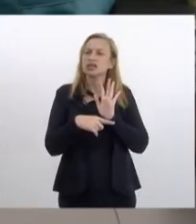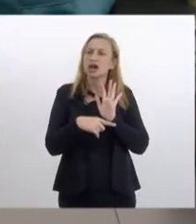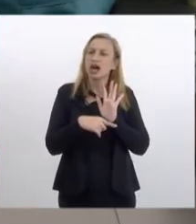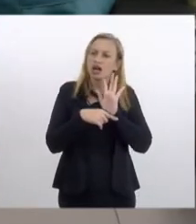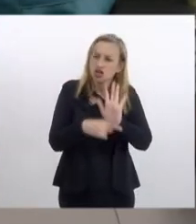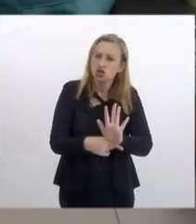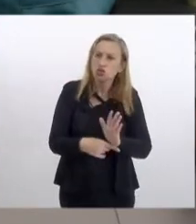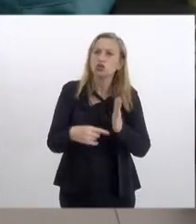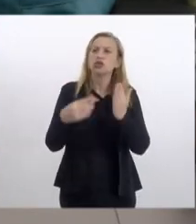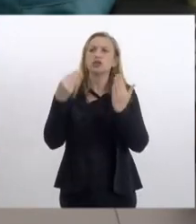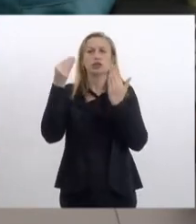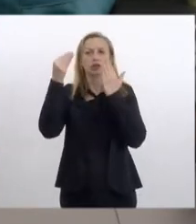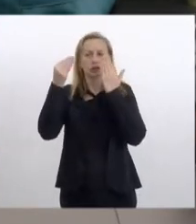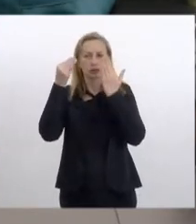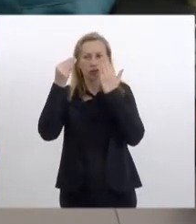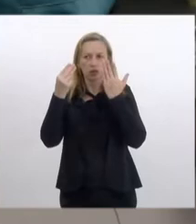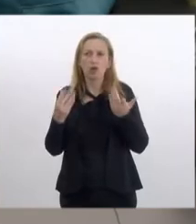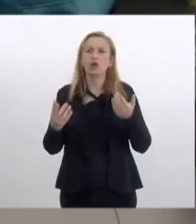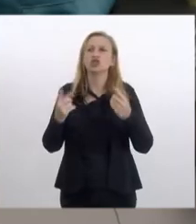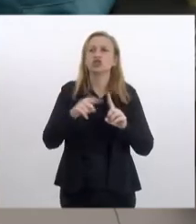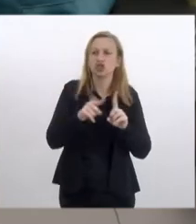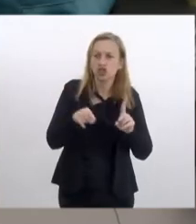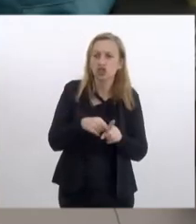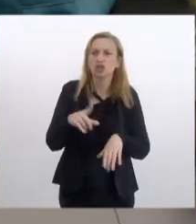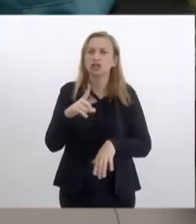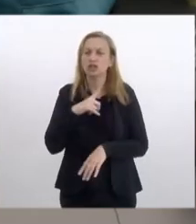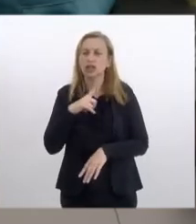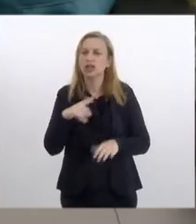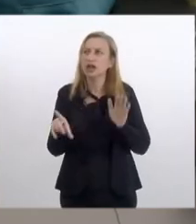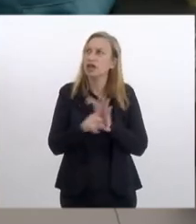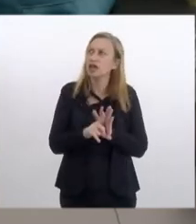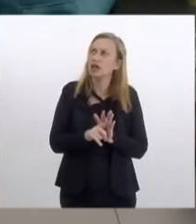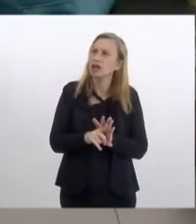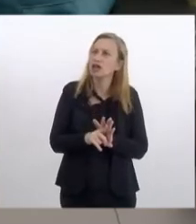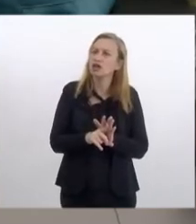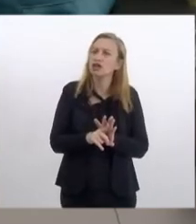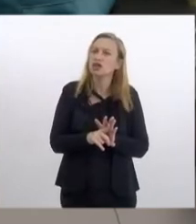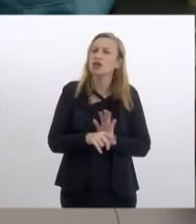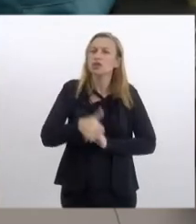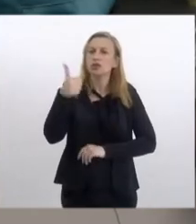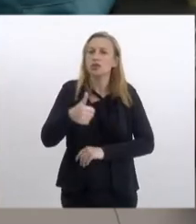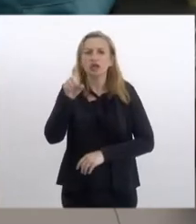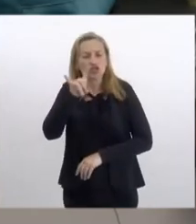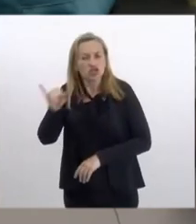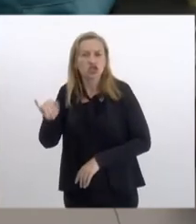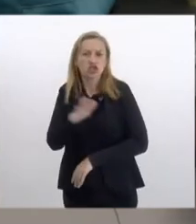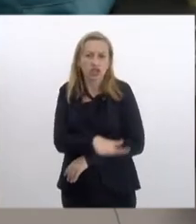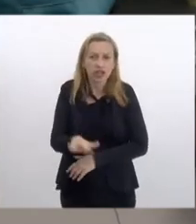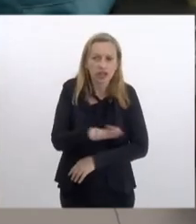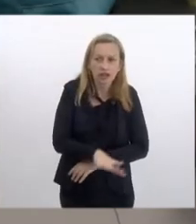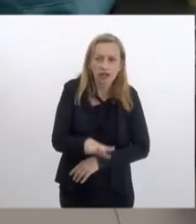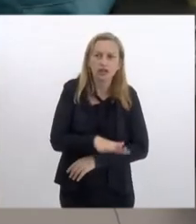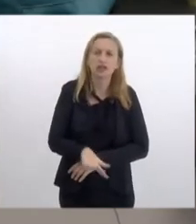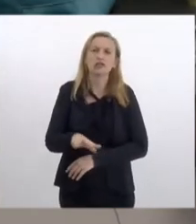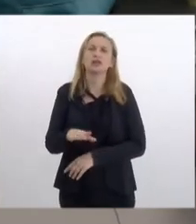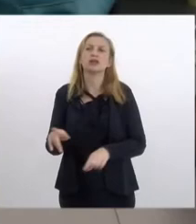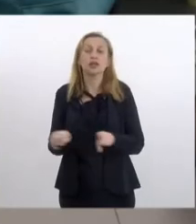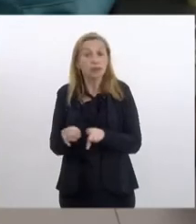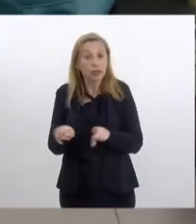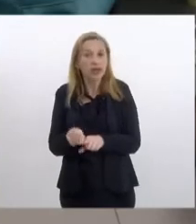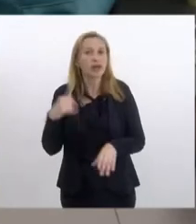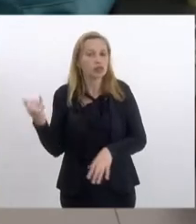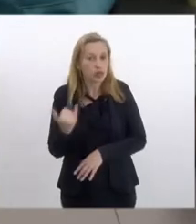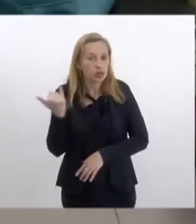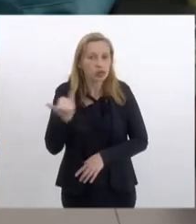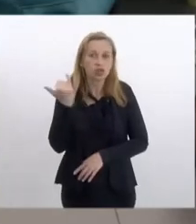lei agora que saiu semana passada, se eu não me engano, do Estado, dos 1.000 primeiros dias da criança, né? Que também é